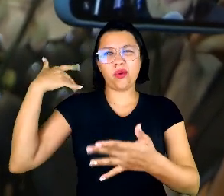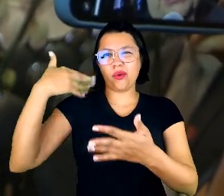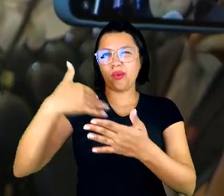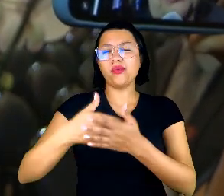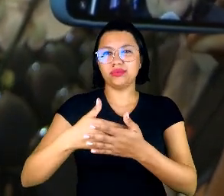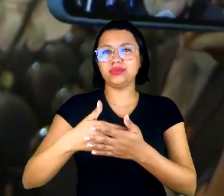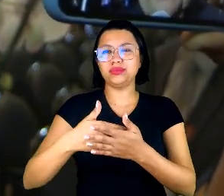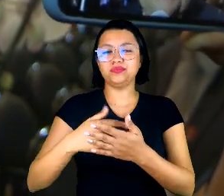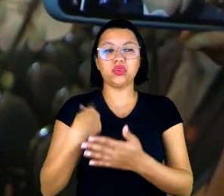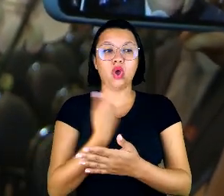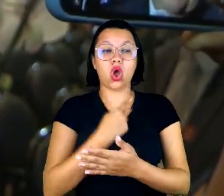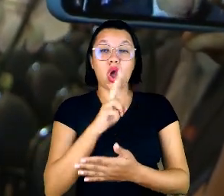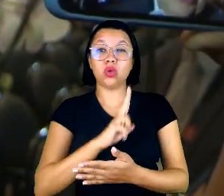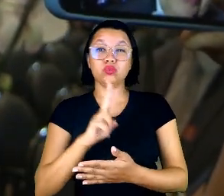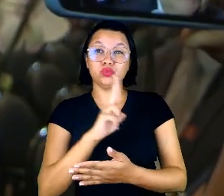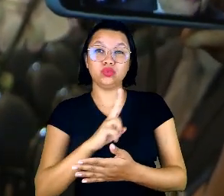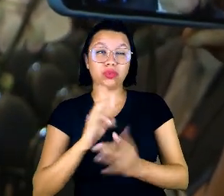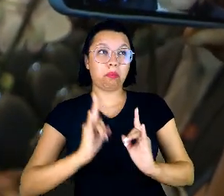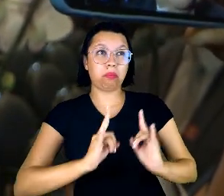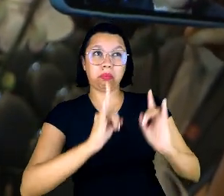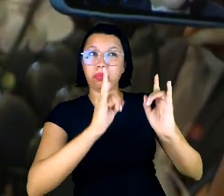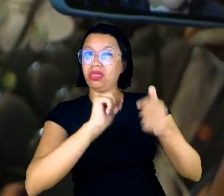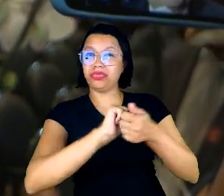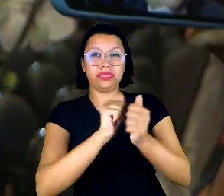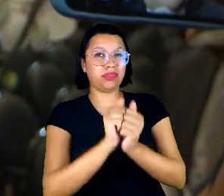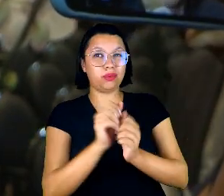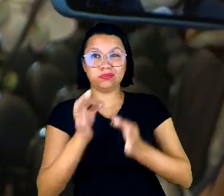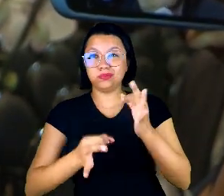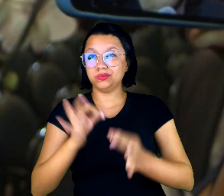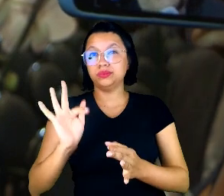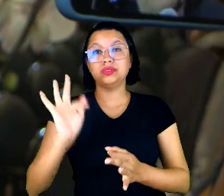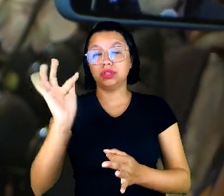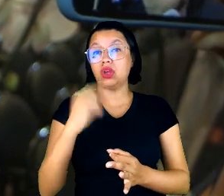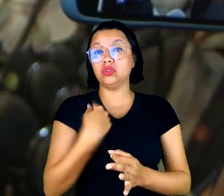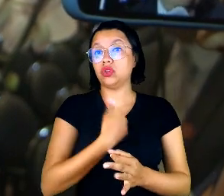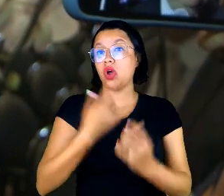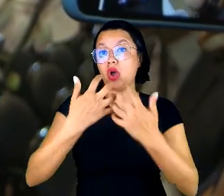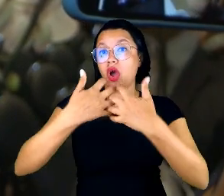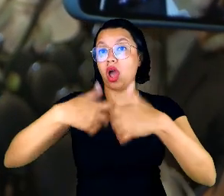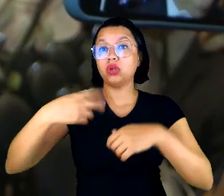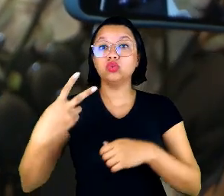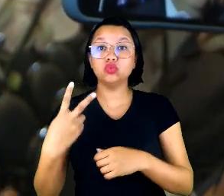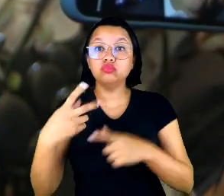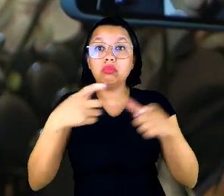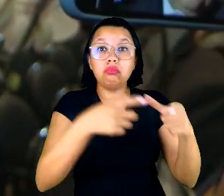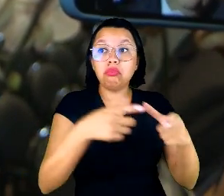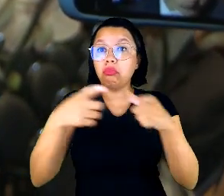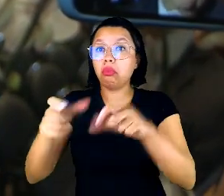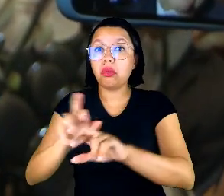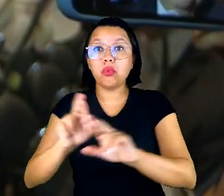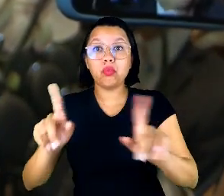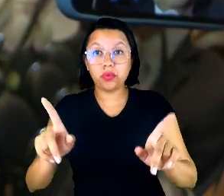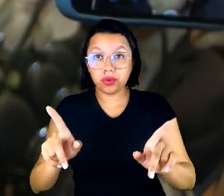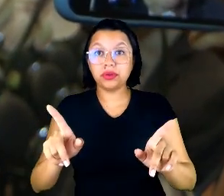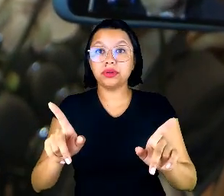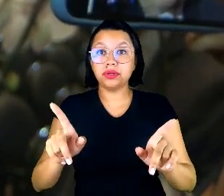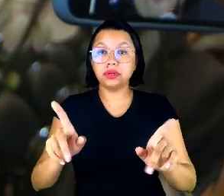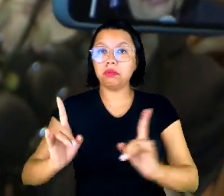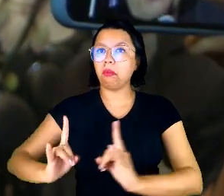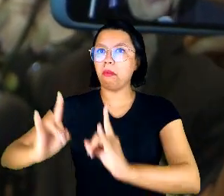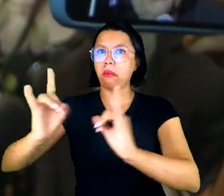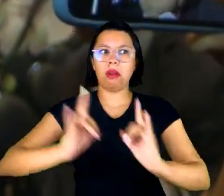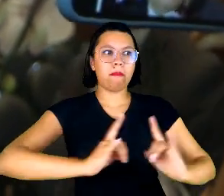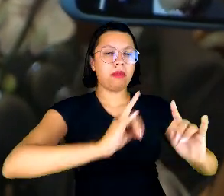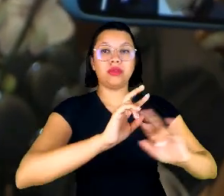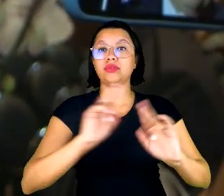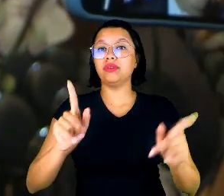em instalações não adequadas para a Justiça Federal e nós funcionávamos duas unidades jurisdicionais em dois prédios